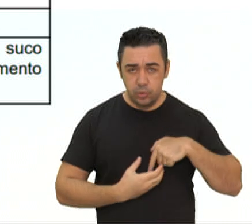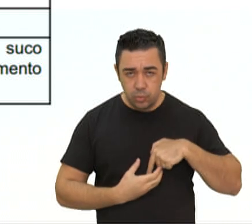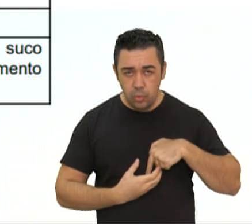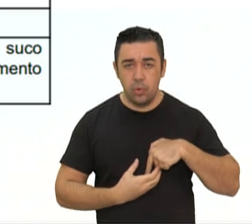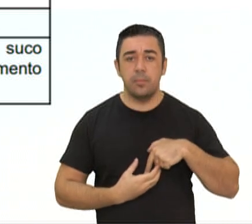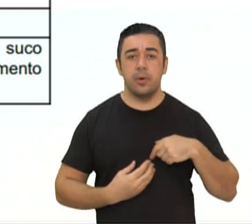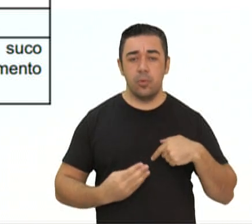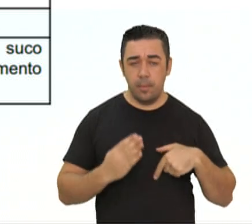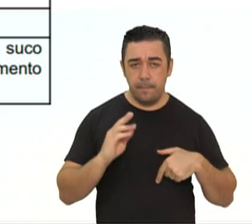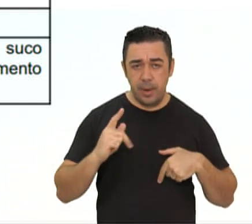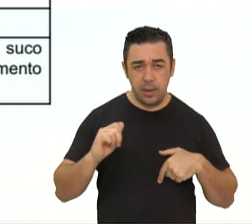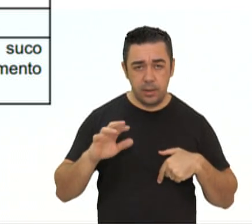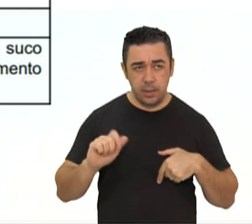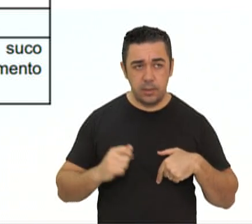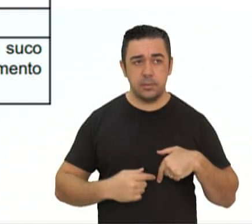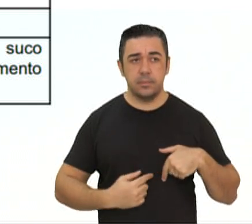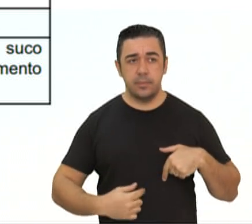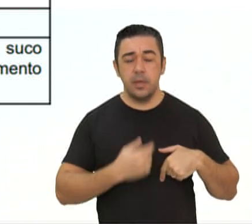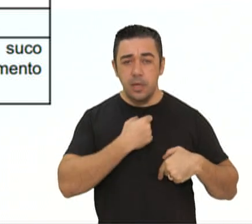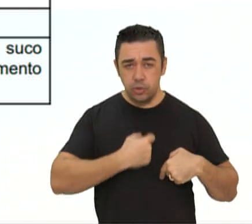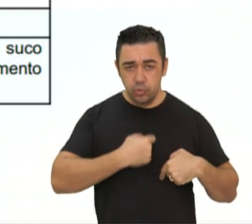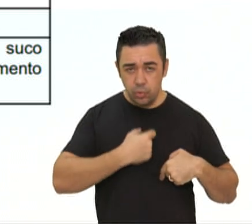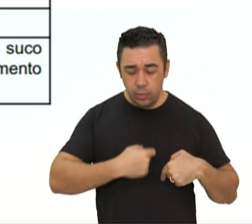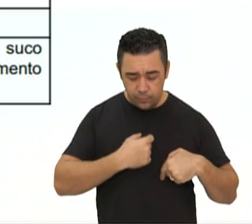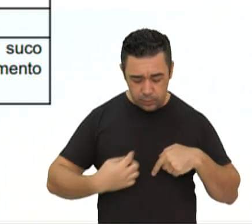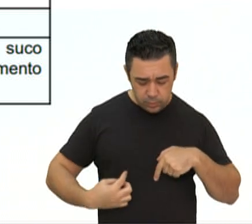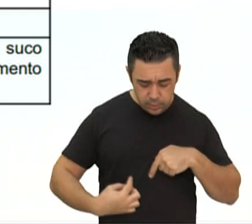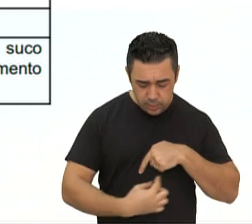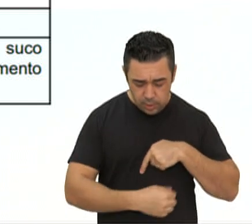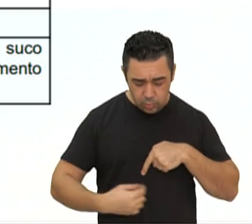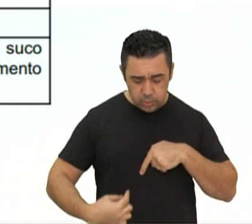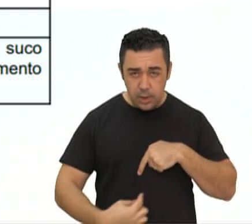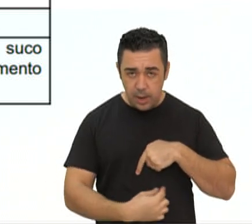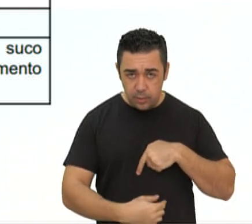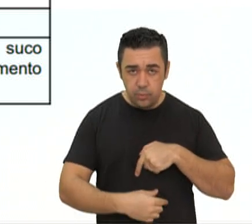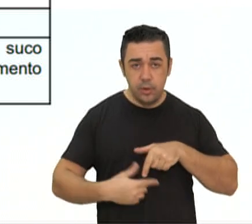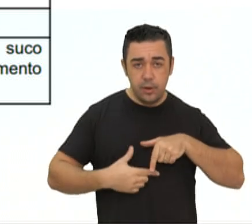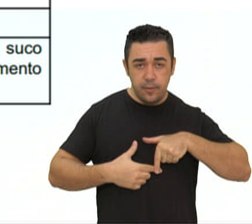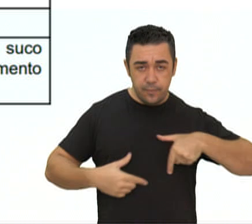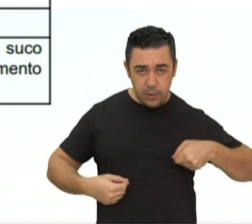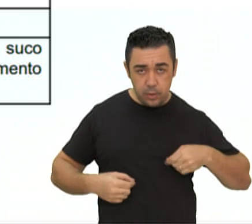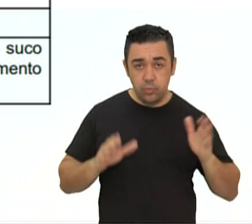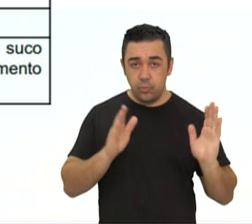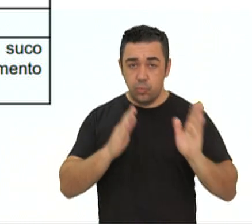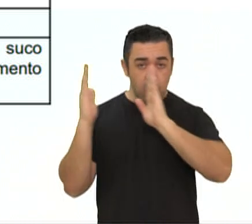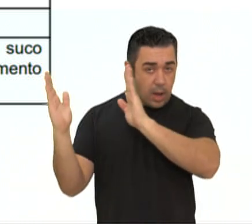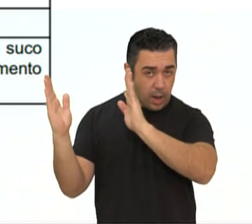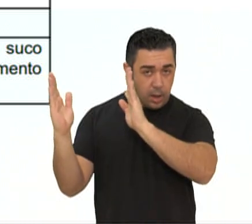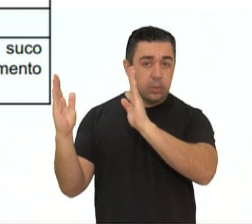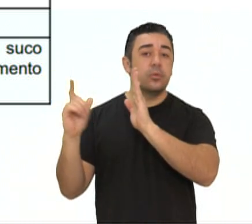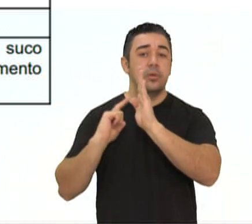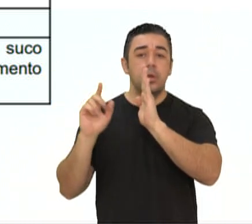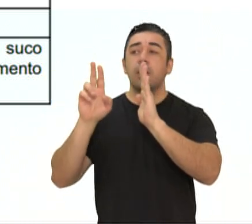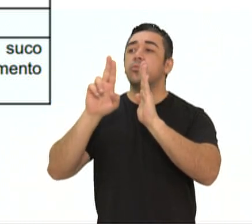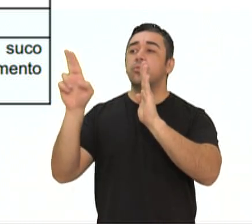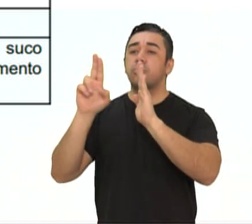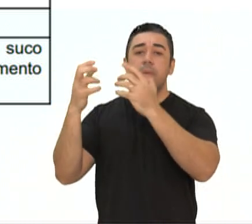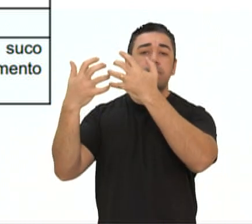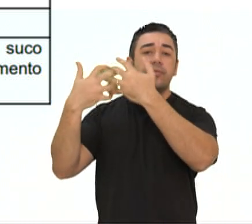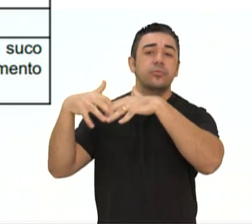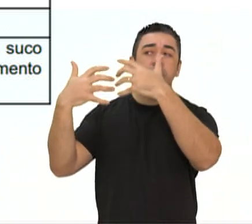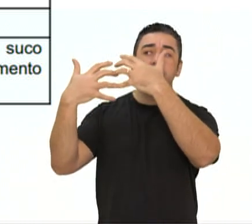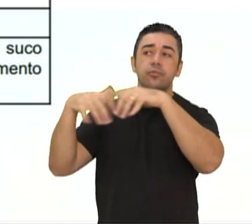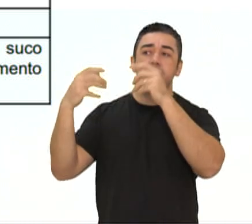pâncreas, esôfago, intestino delgado e fígado. E do outro lado, de forma aleatória, nós temos as funções